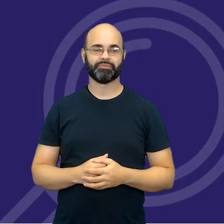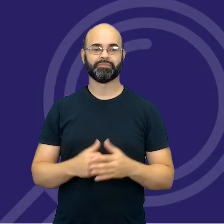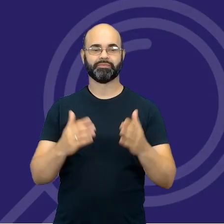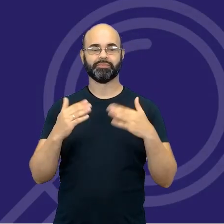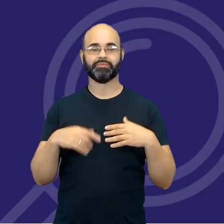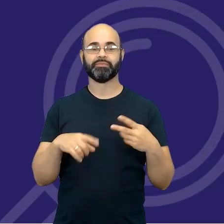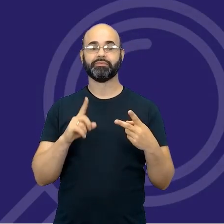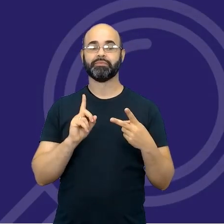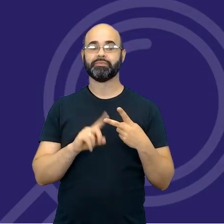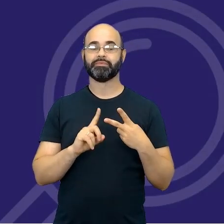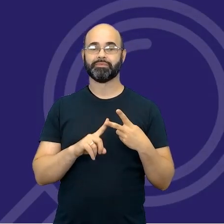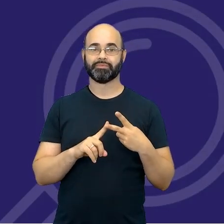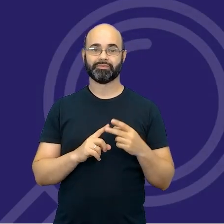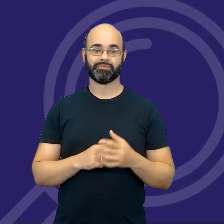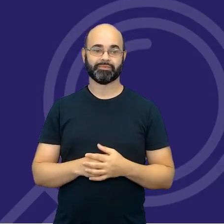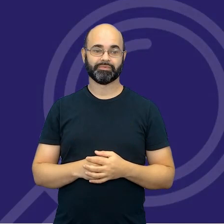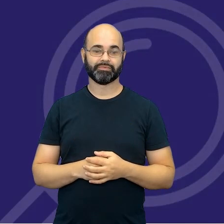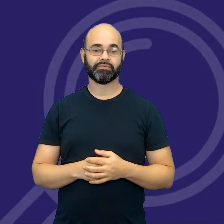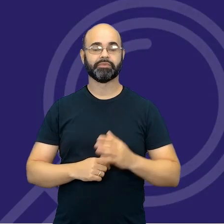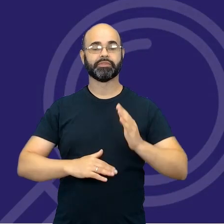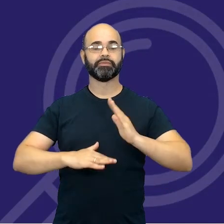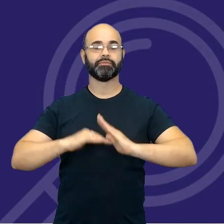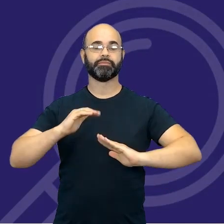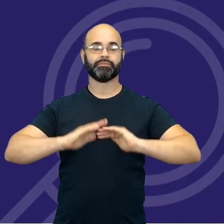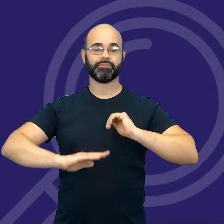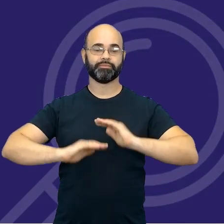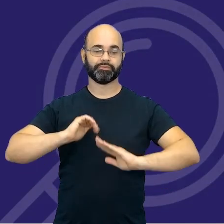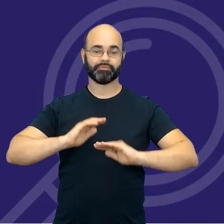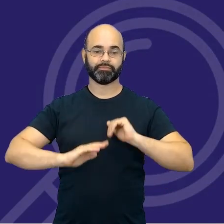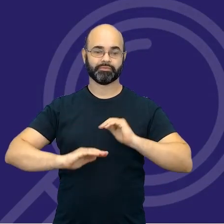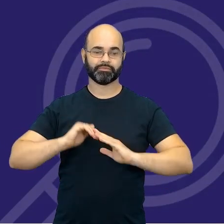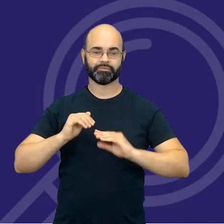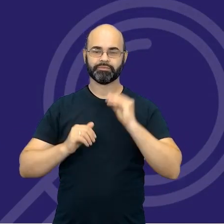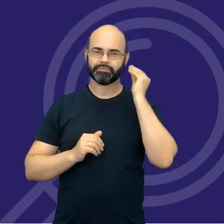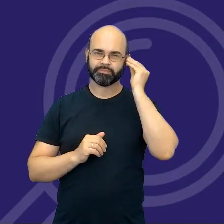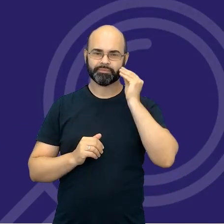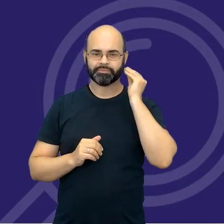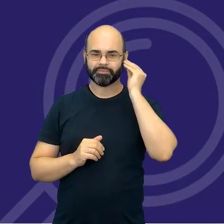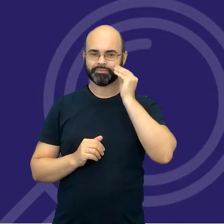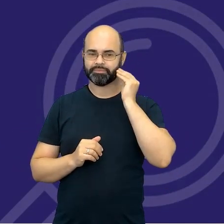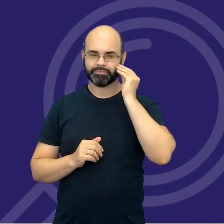forma consiste, né, em realizar a prática experimental mesmo,